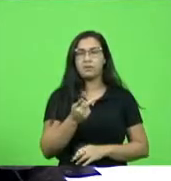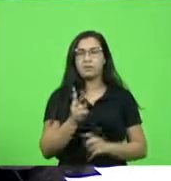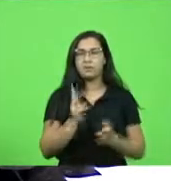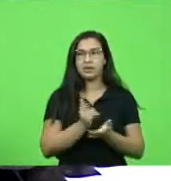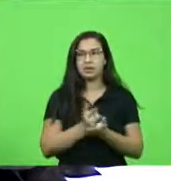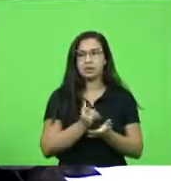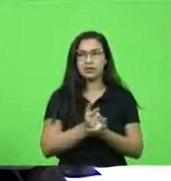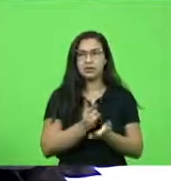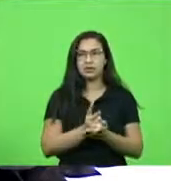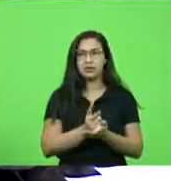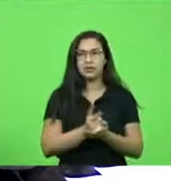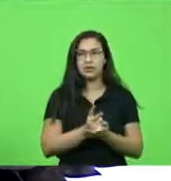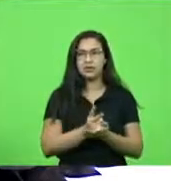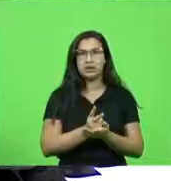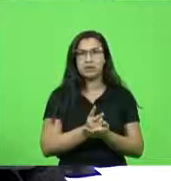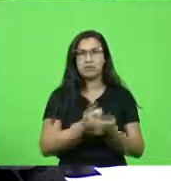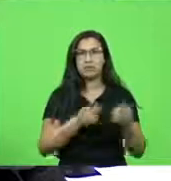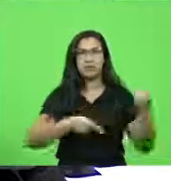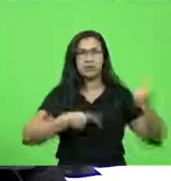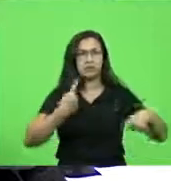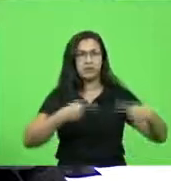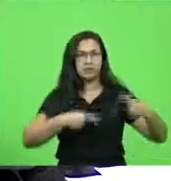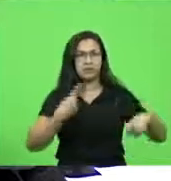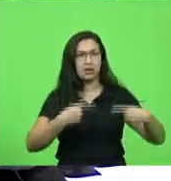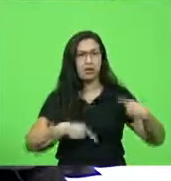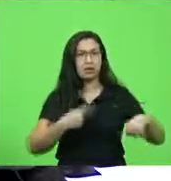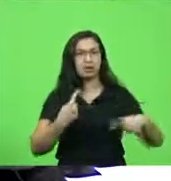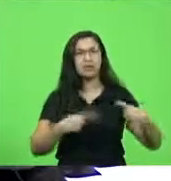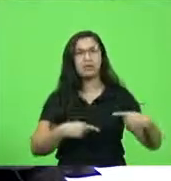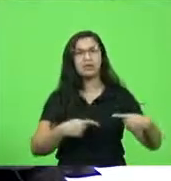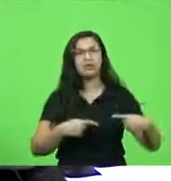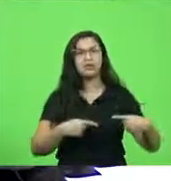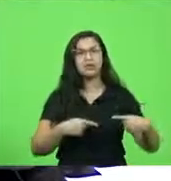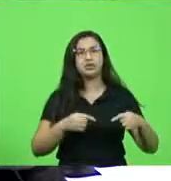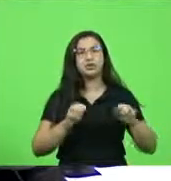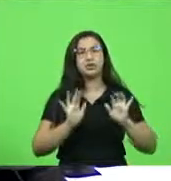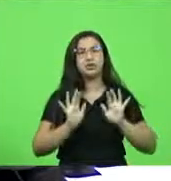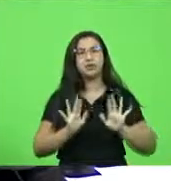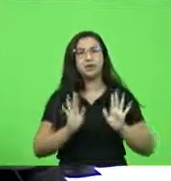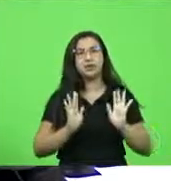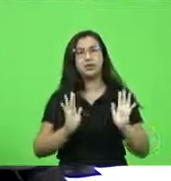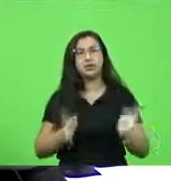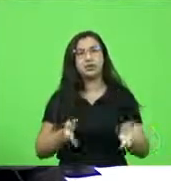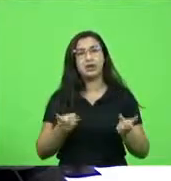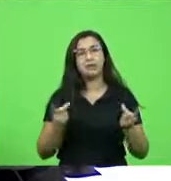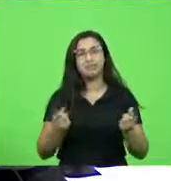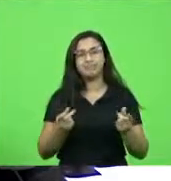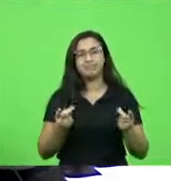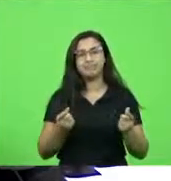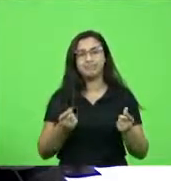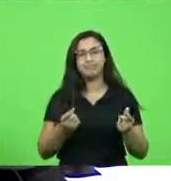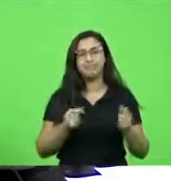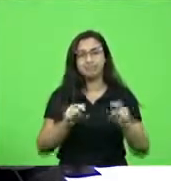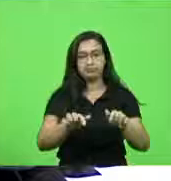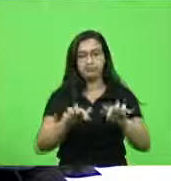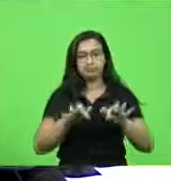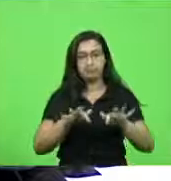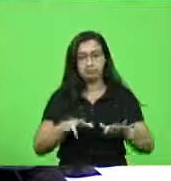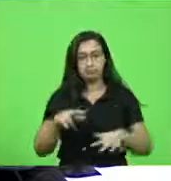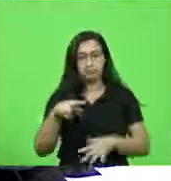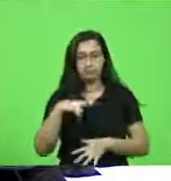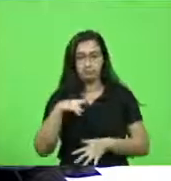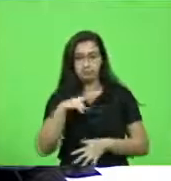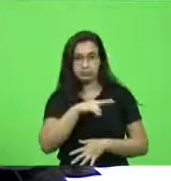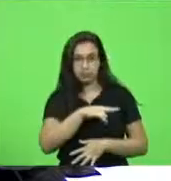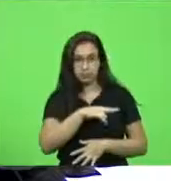falam muito em tempo de debate, mas esse tempo de debate já foi dado há muito tempo, já teve audiência pública, já